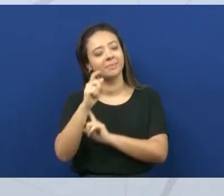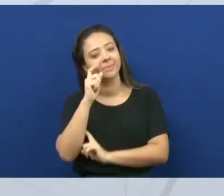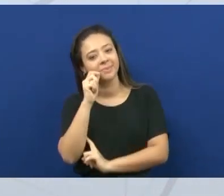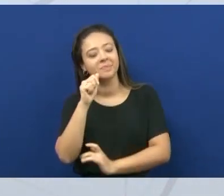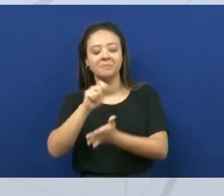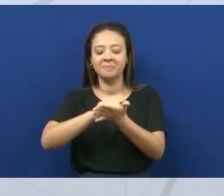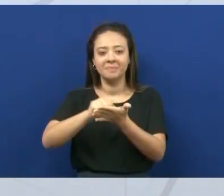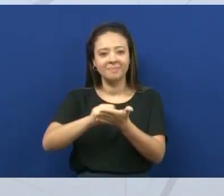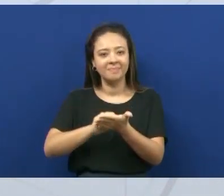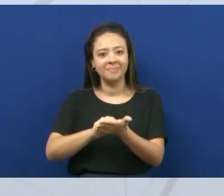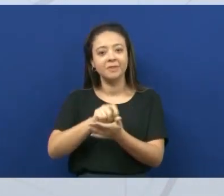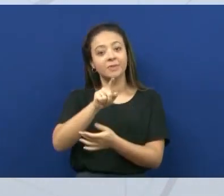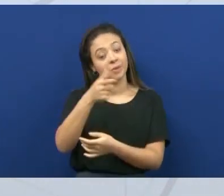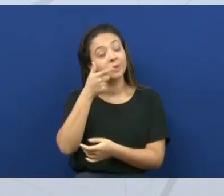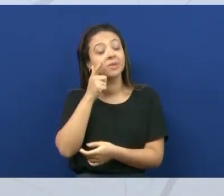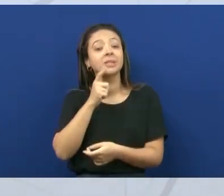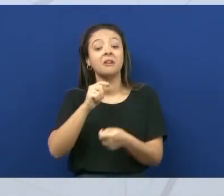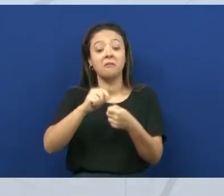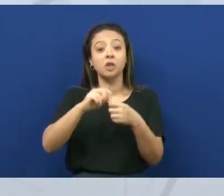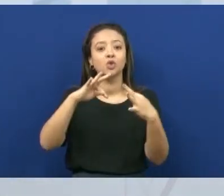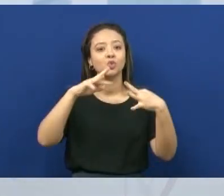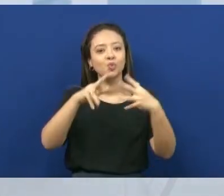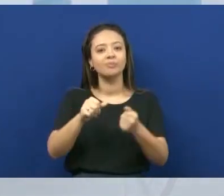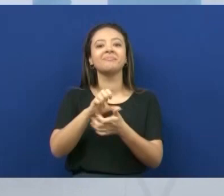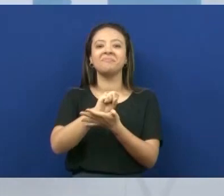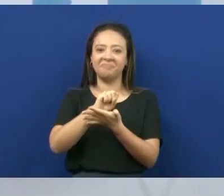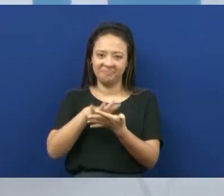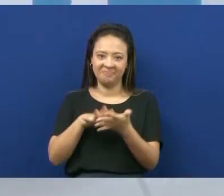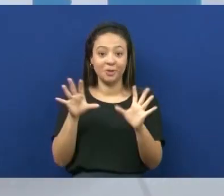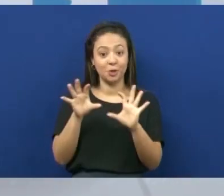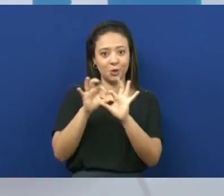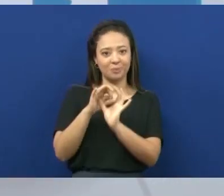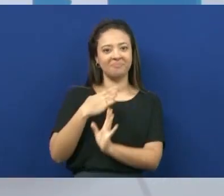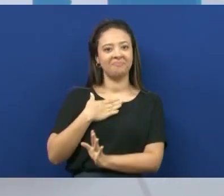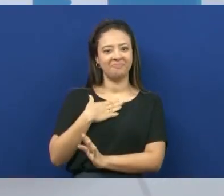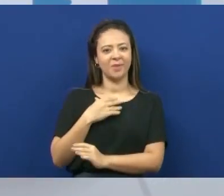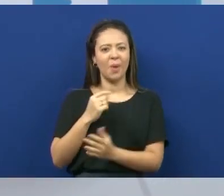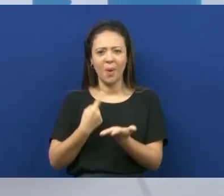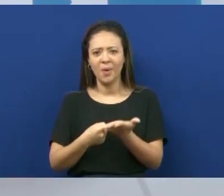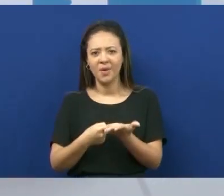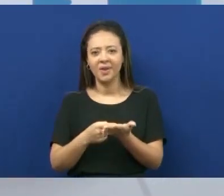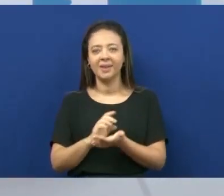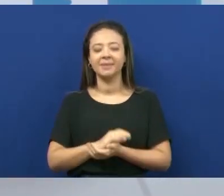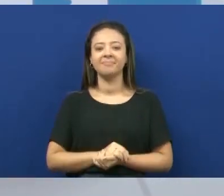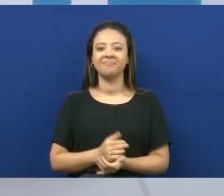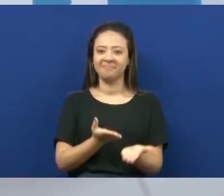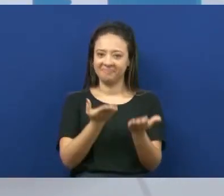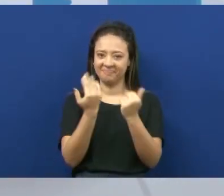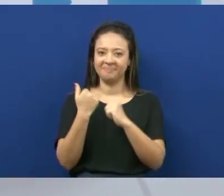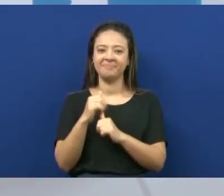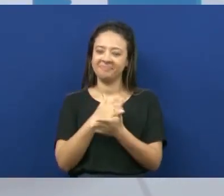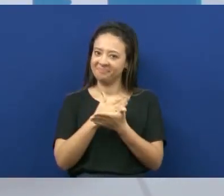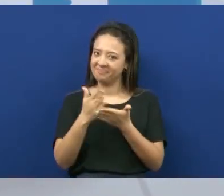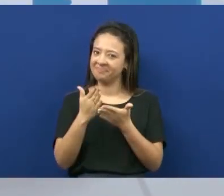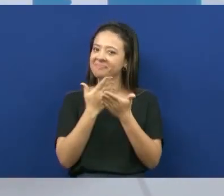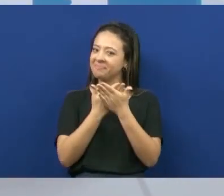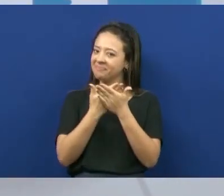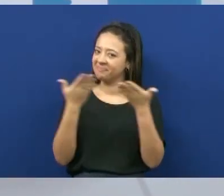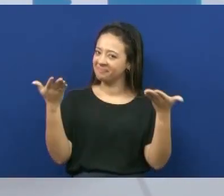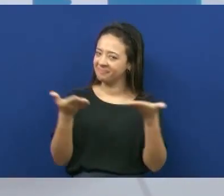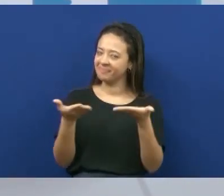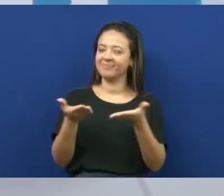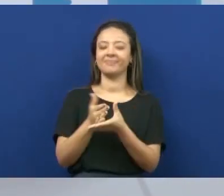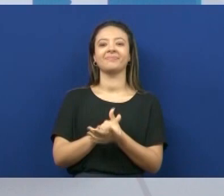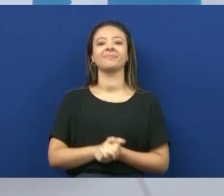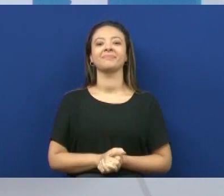borracha, para que você possa resolver as atividades junto comigo. Combinado então? Então vamos lá para a nossa aulinha de